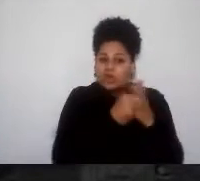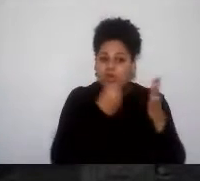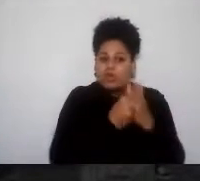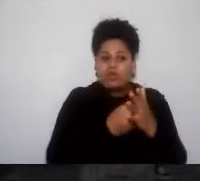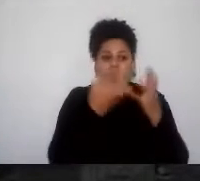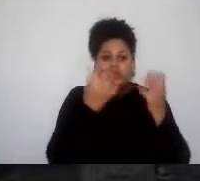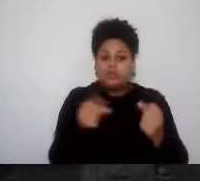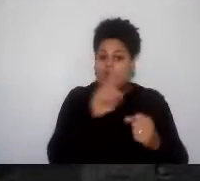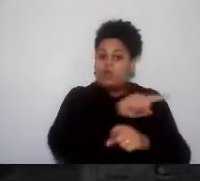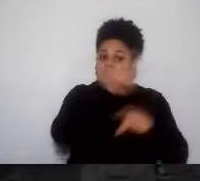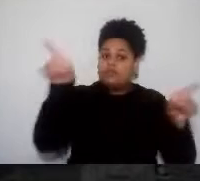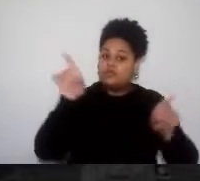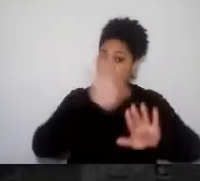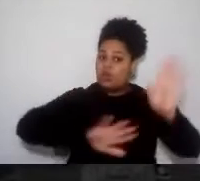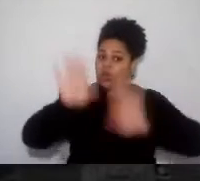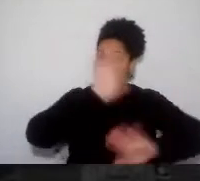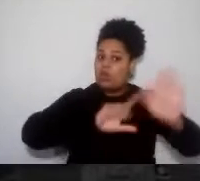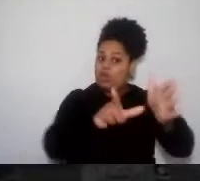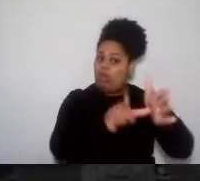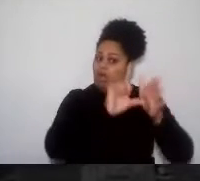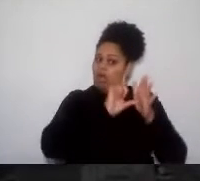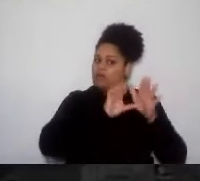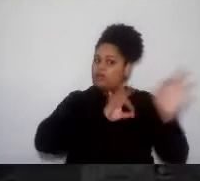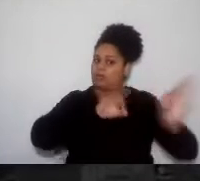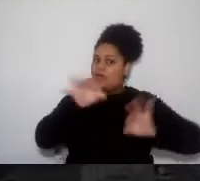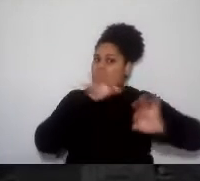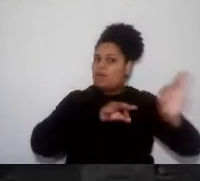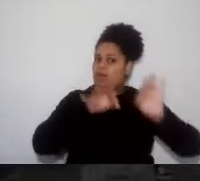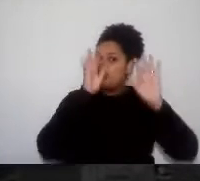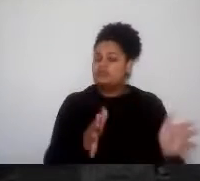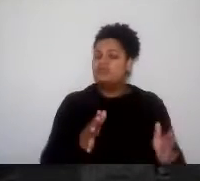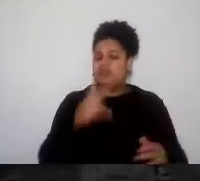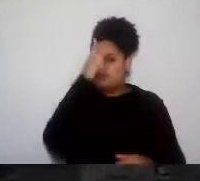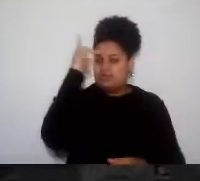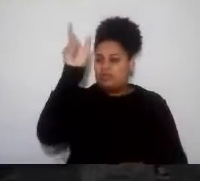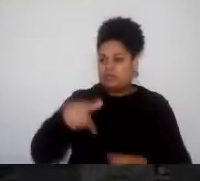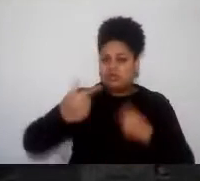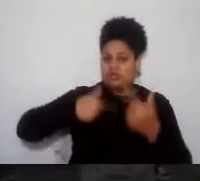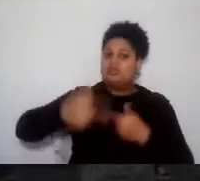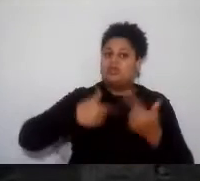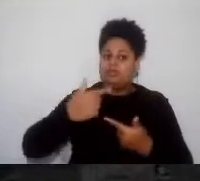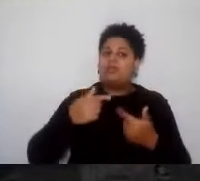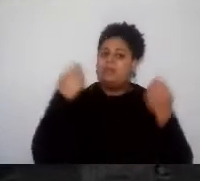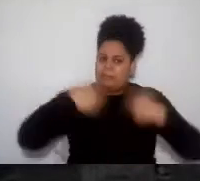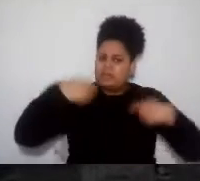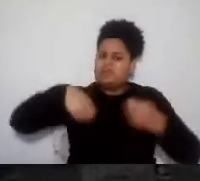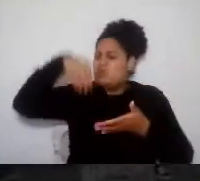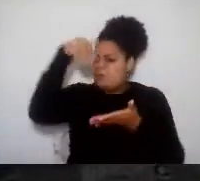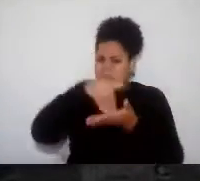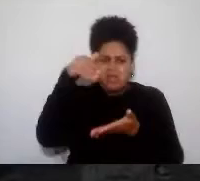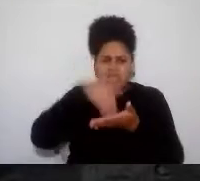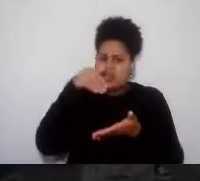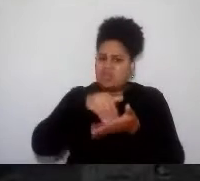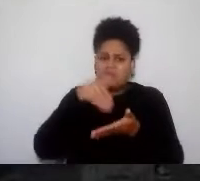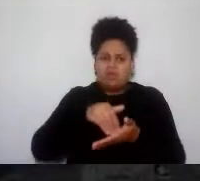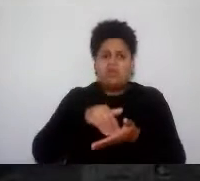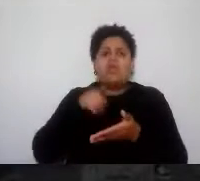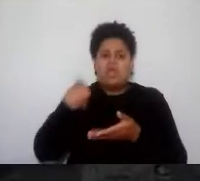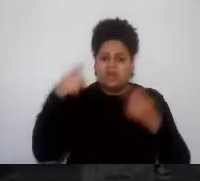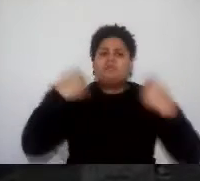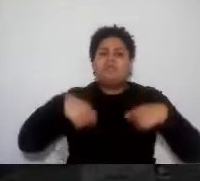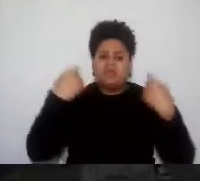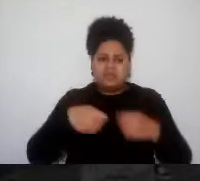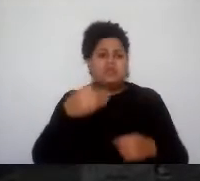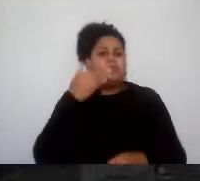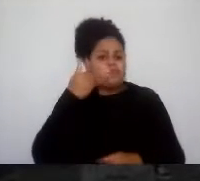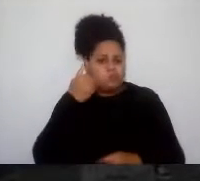se antecipe essa reivindicação para que os trabalhadores tenham a condição, minimamente, de estar absorvendo, tirando